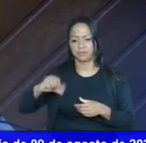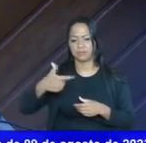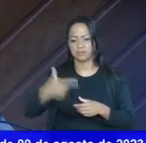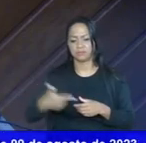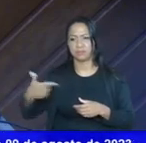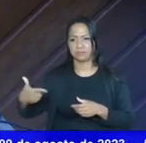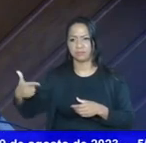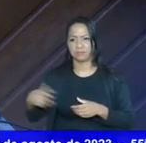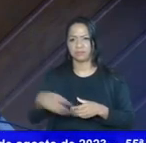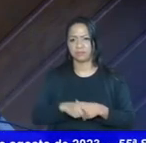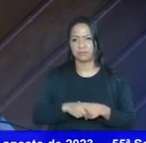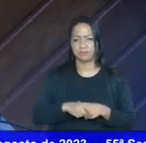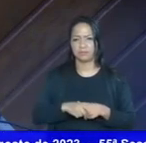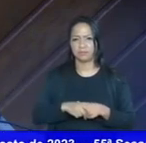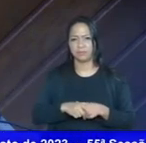609.22,